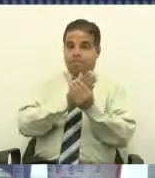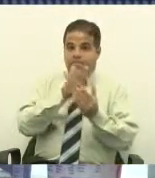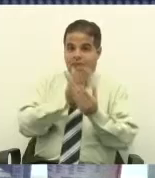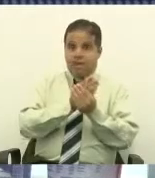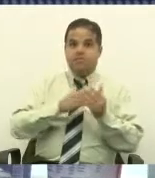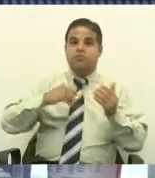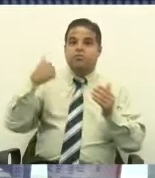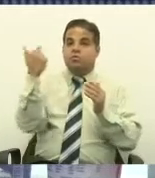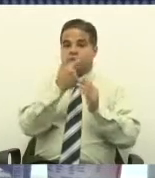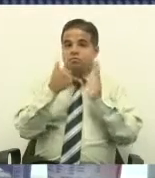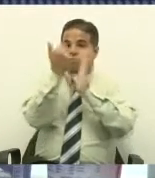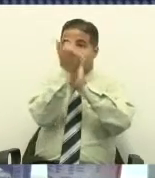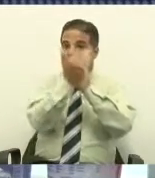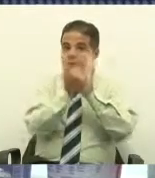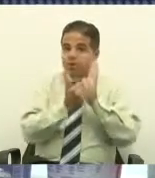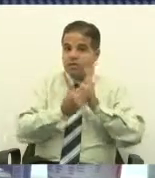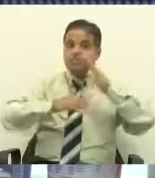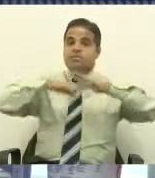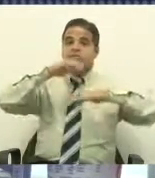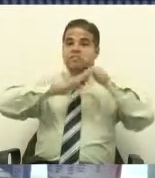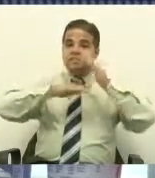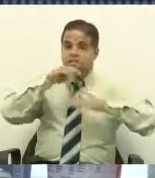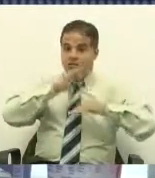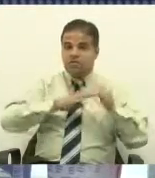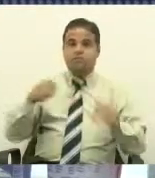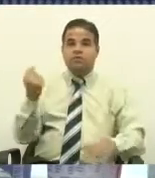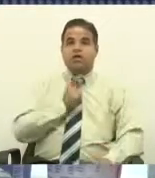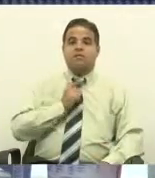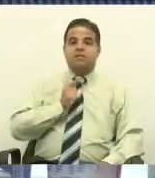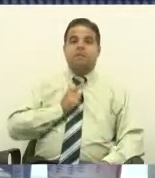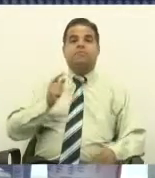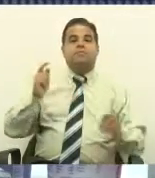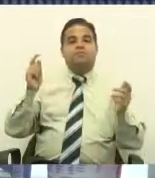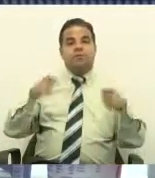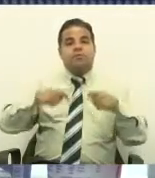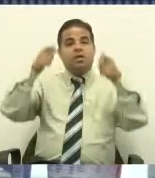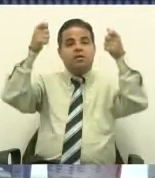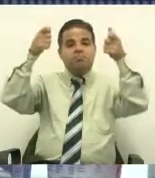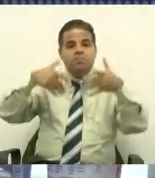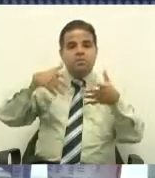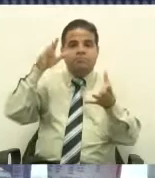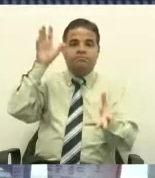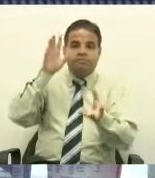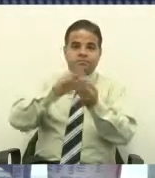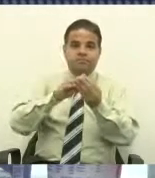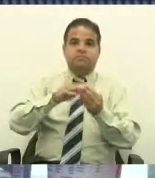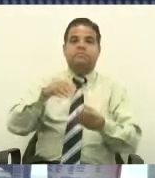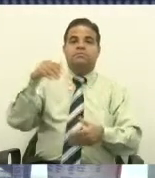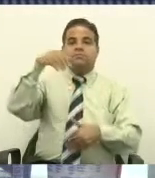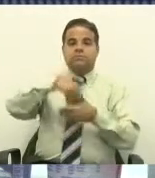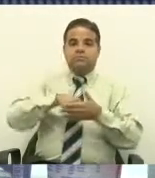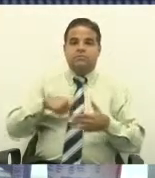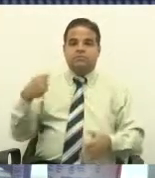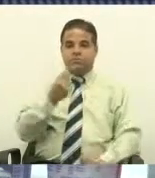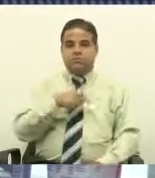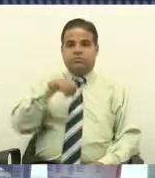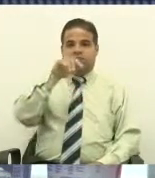nossos programas e dos nossos serviços, para poder exemplificar dentro da nossa